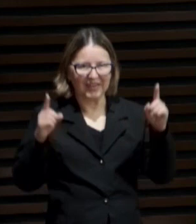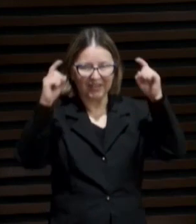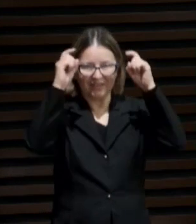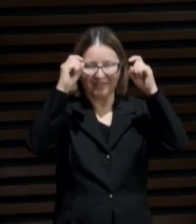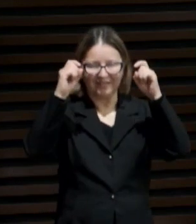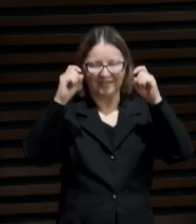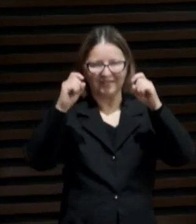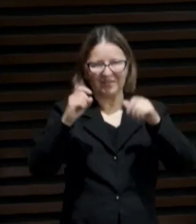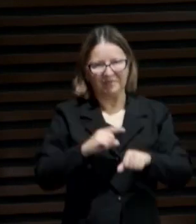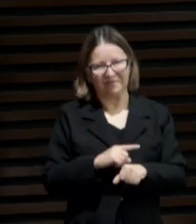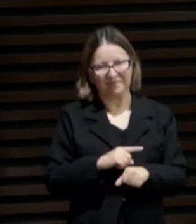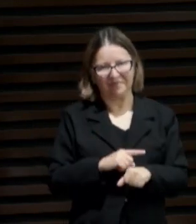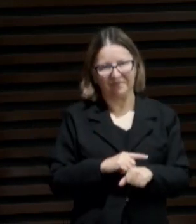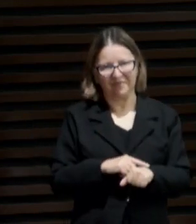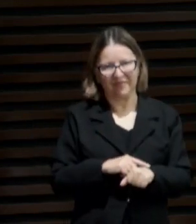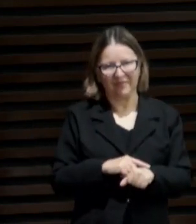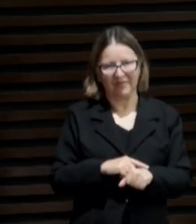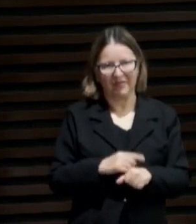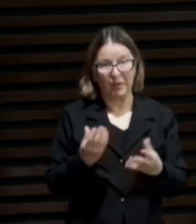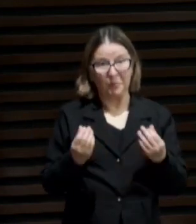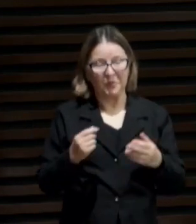situação que muitos de nós